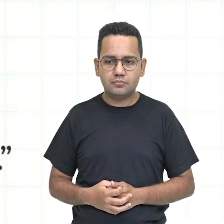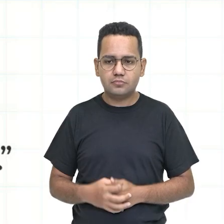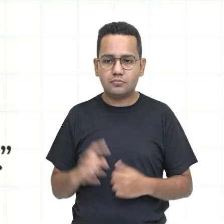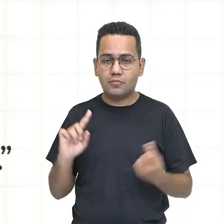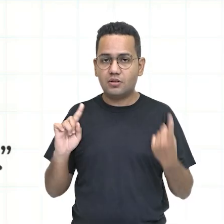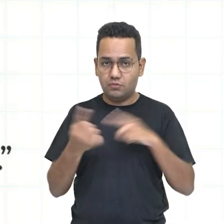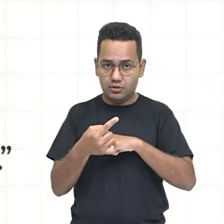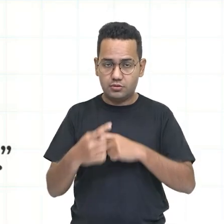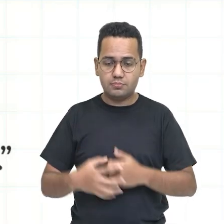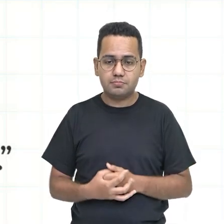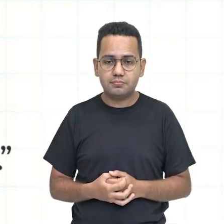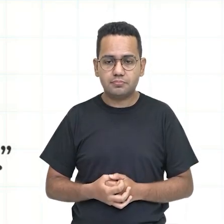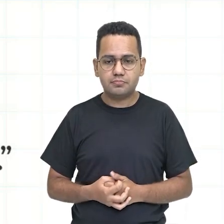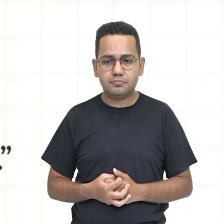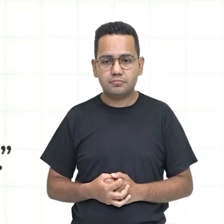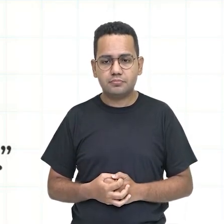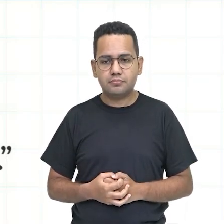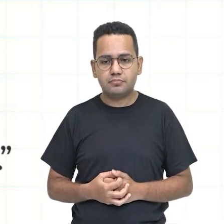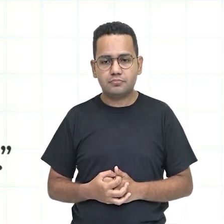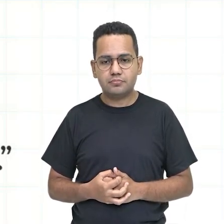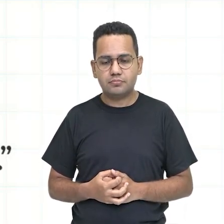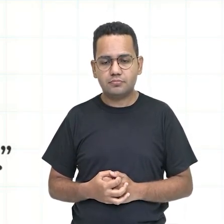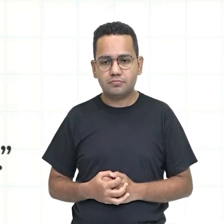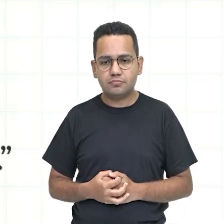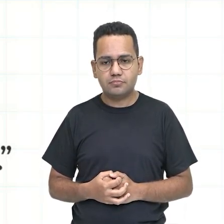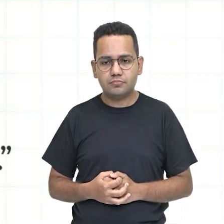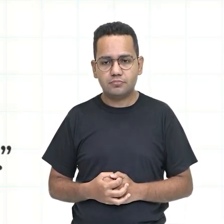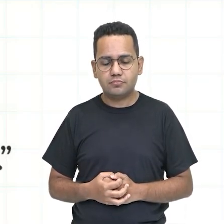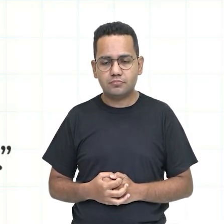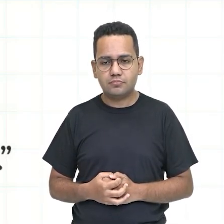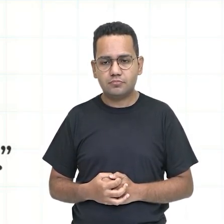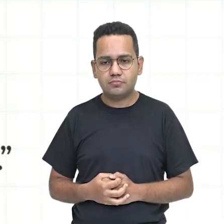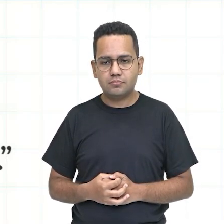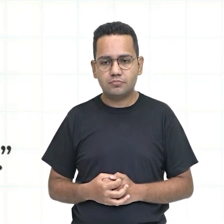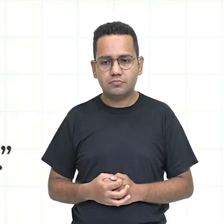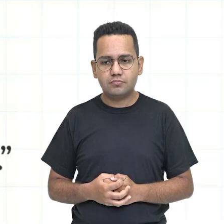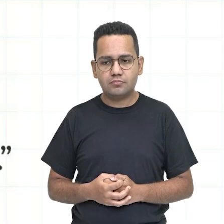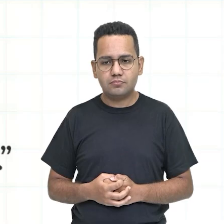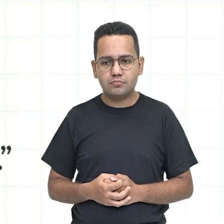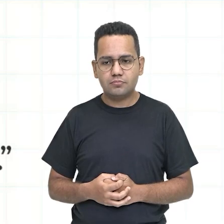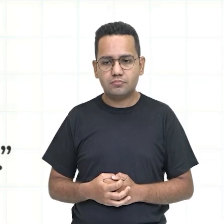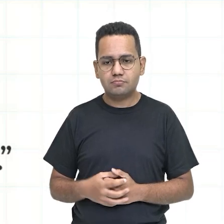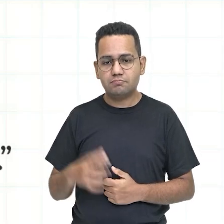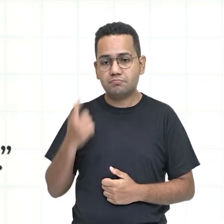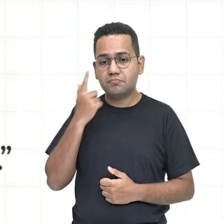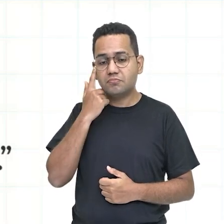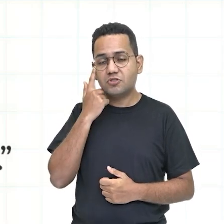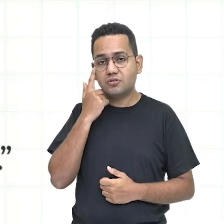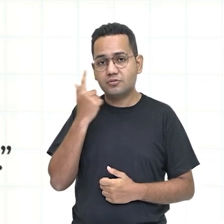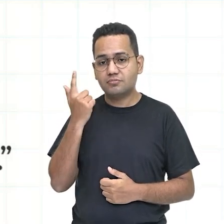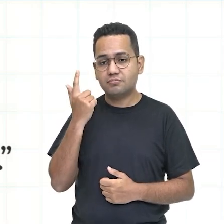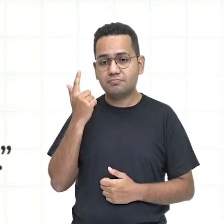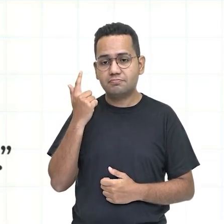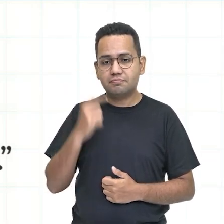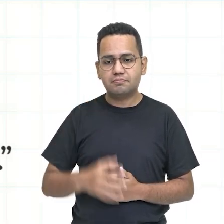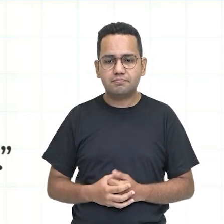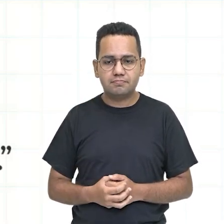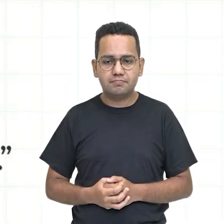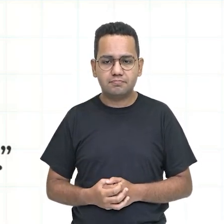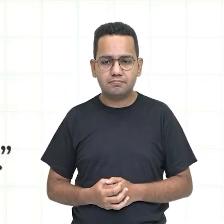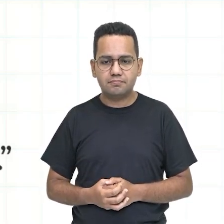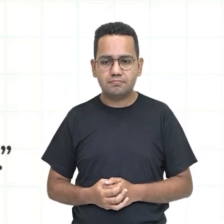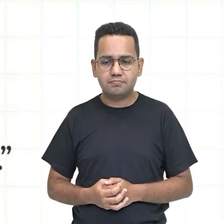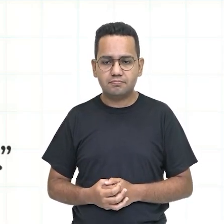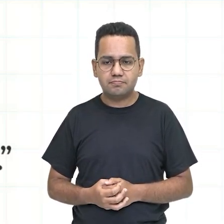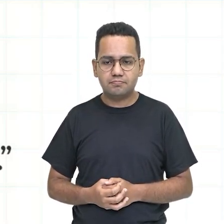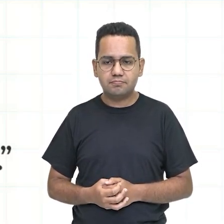conjunção adversativa. Porém, traveling can be expensive. Olha de novo a palavra traveling aqui, não é? Viajar